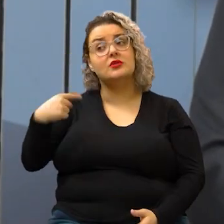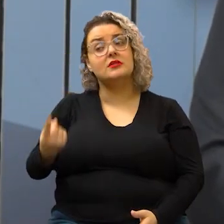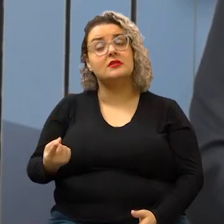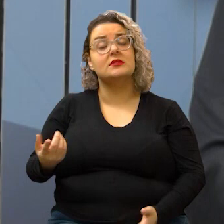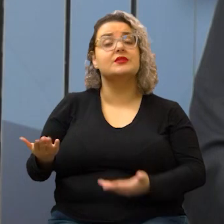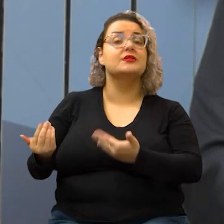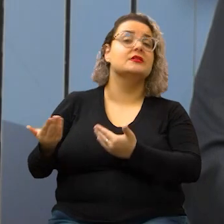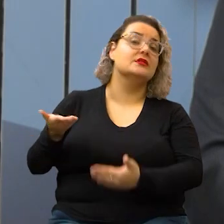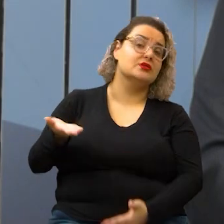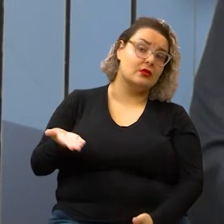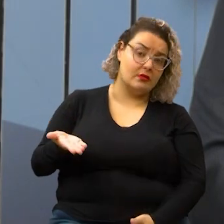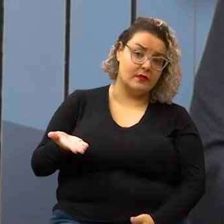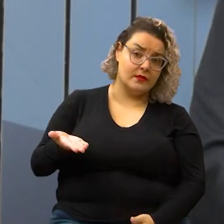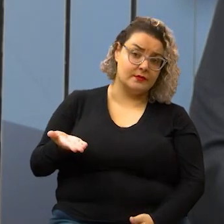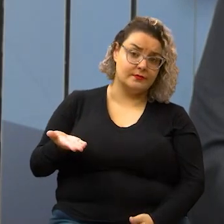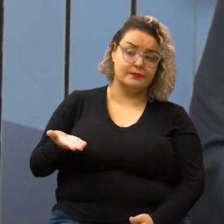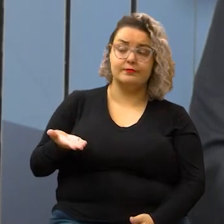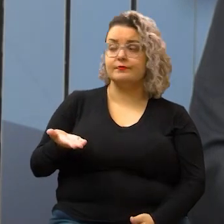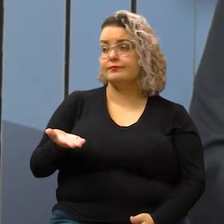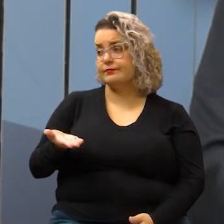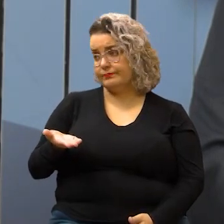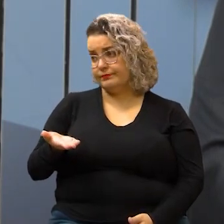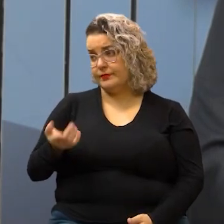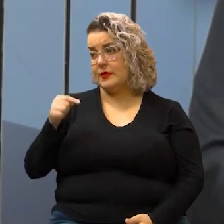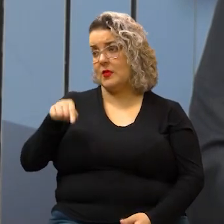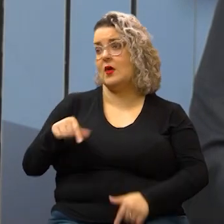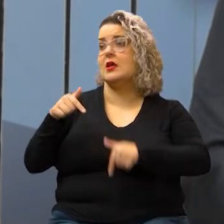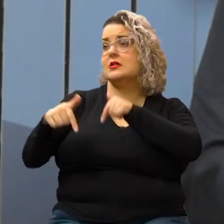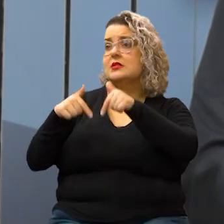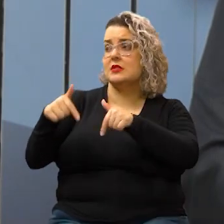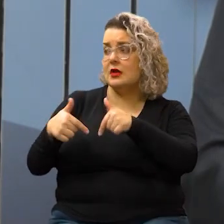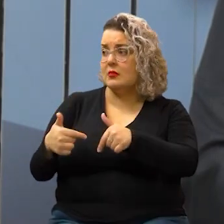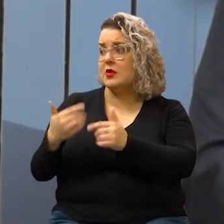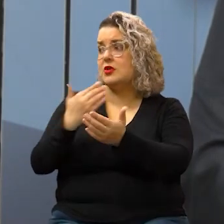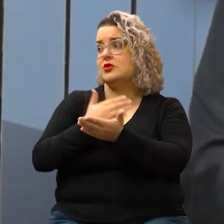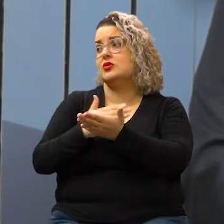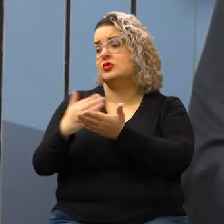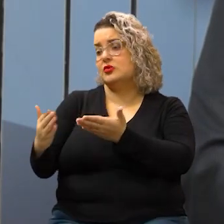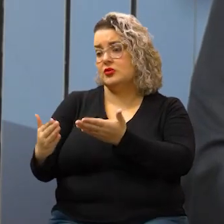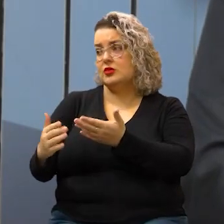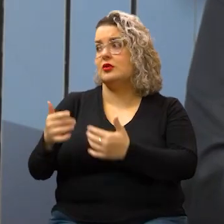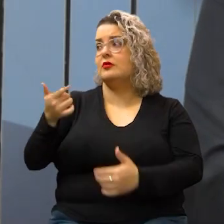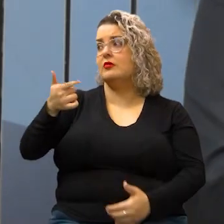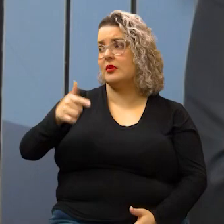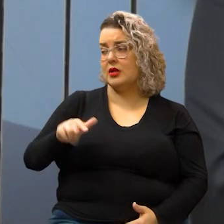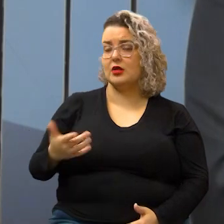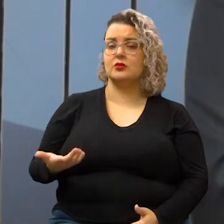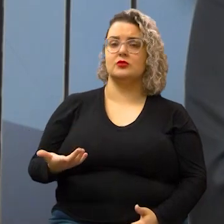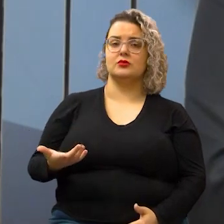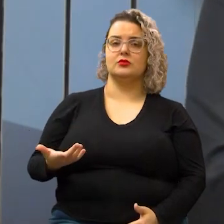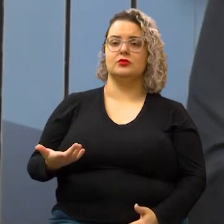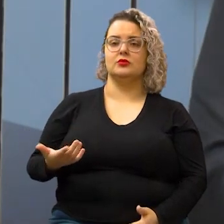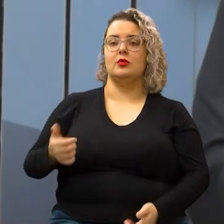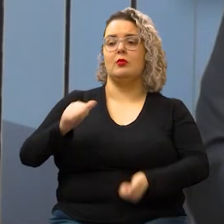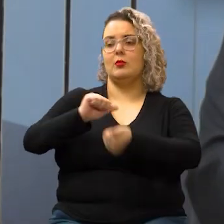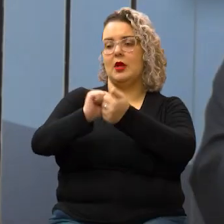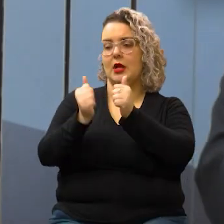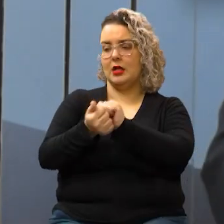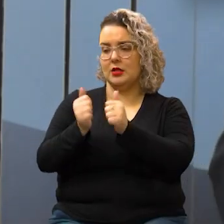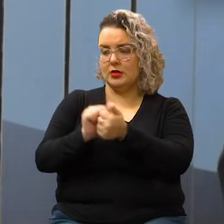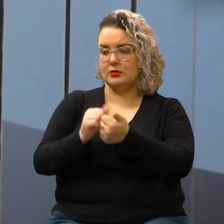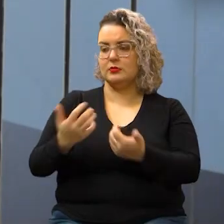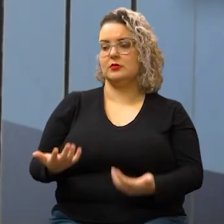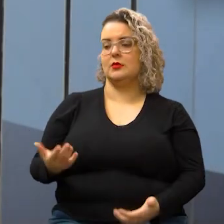jovem? Né? Então, esse trabalho já se iniciou e vai continuar. Né? Então, a articulação com